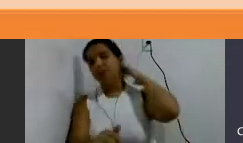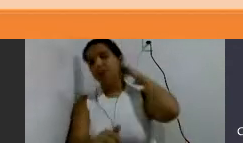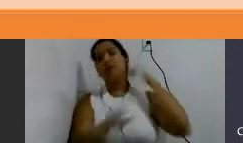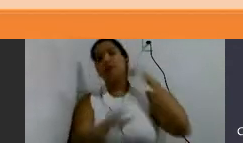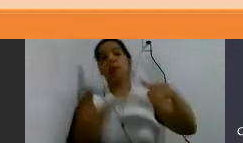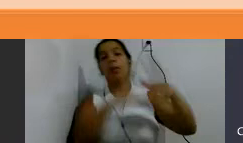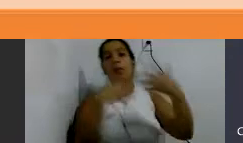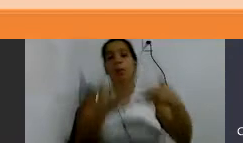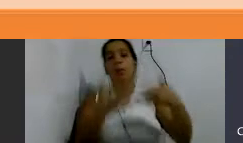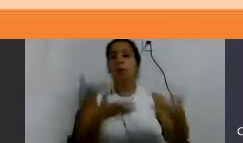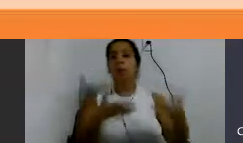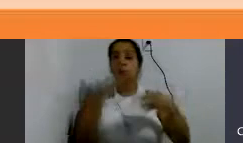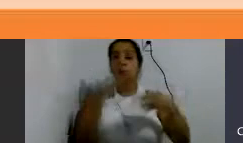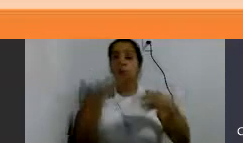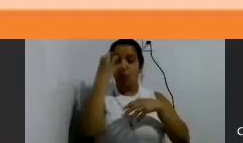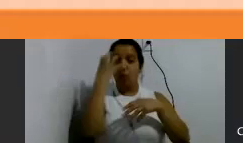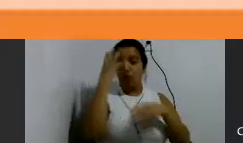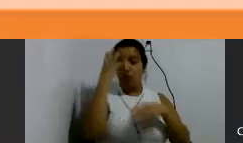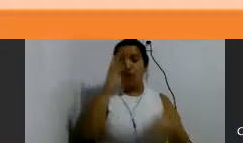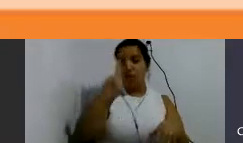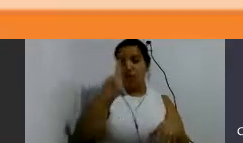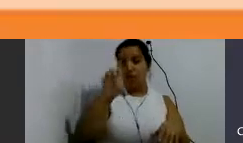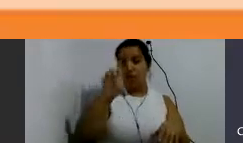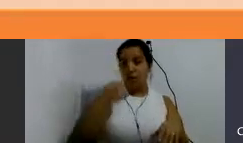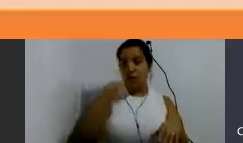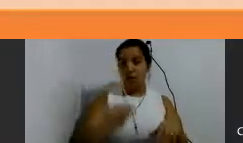inflamatório, né? Que a gente tem um edema.